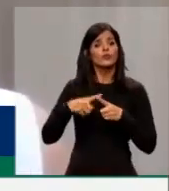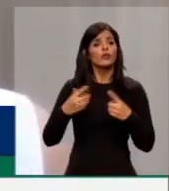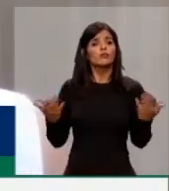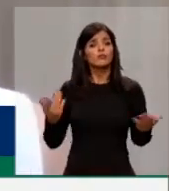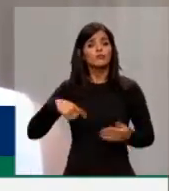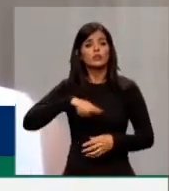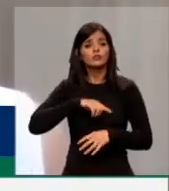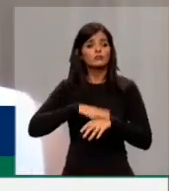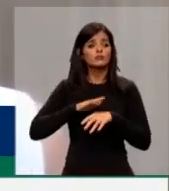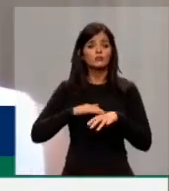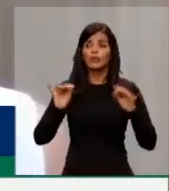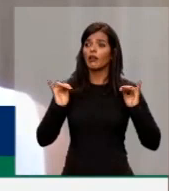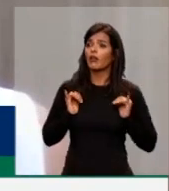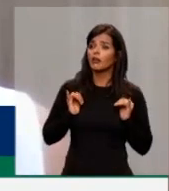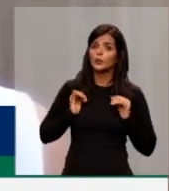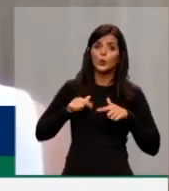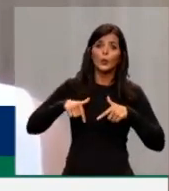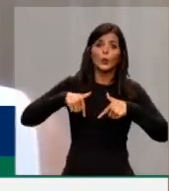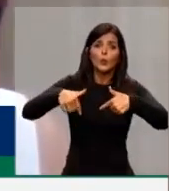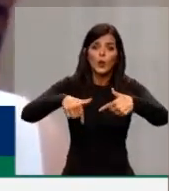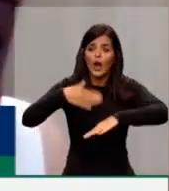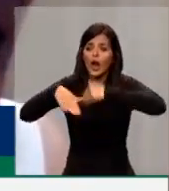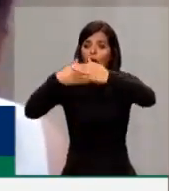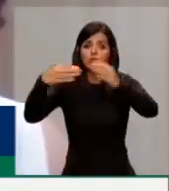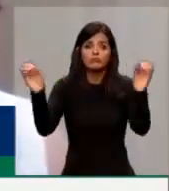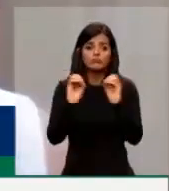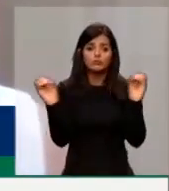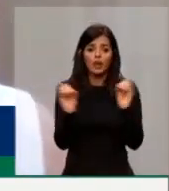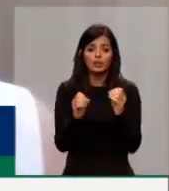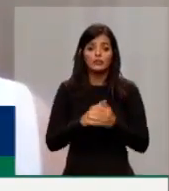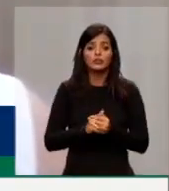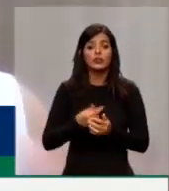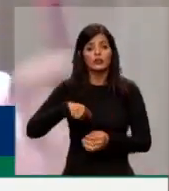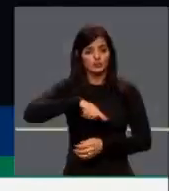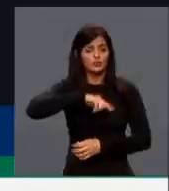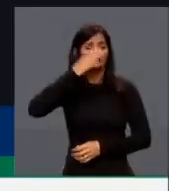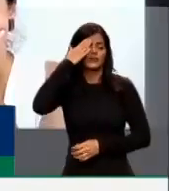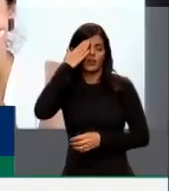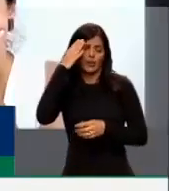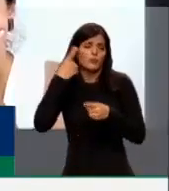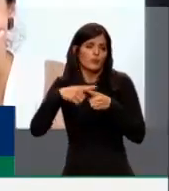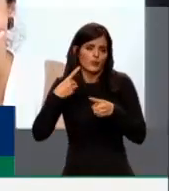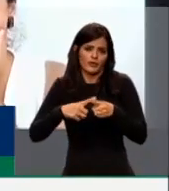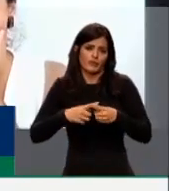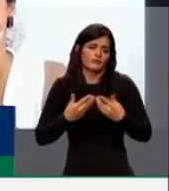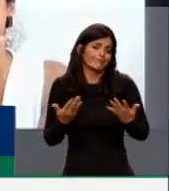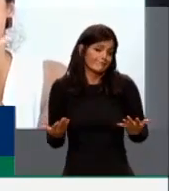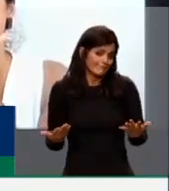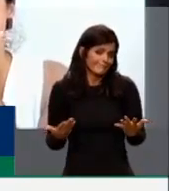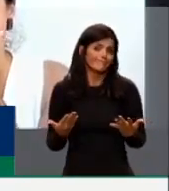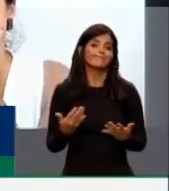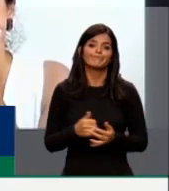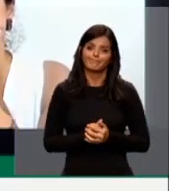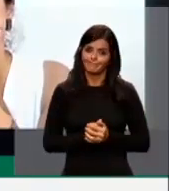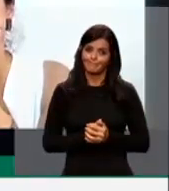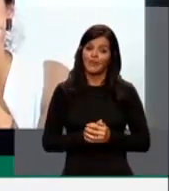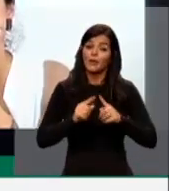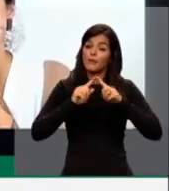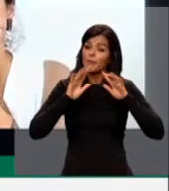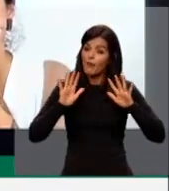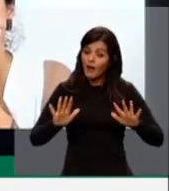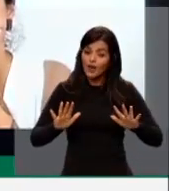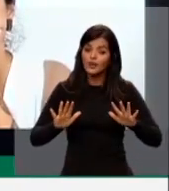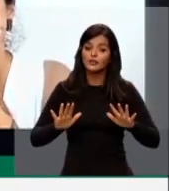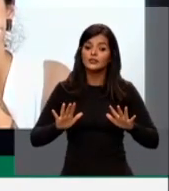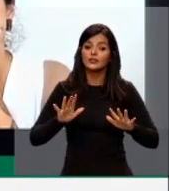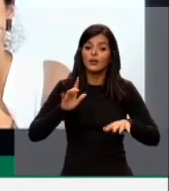não age. Era isso. Gostaria de entender? Não, a gente sabe, né? Por vários motivos. Mas agora, para